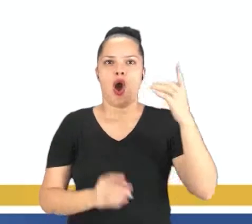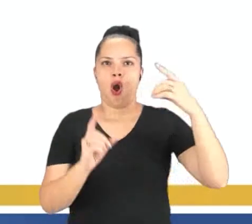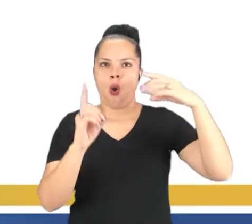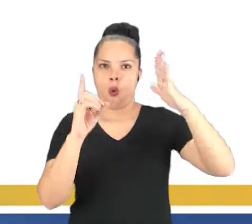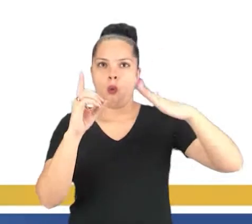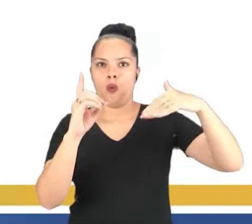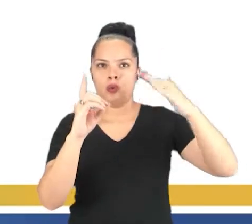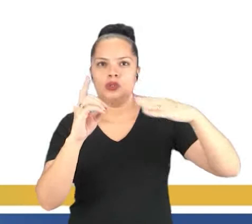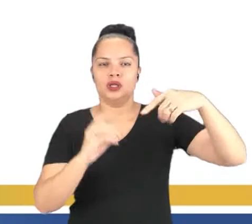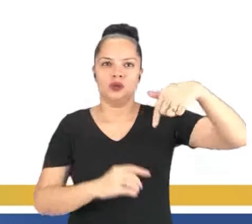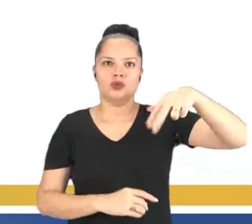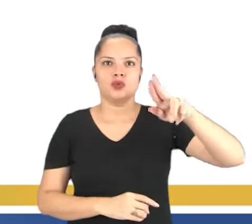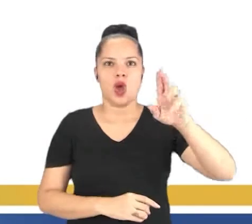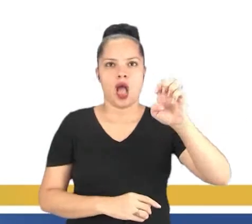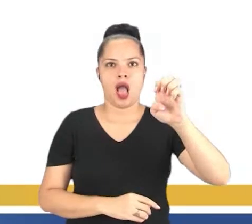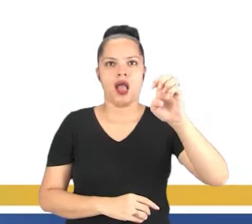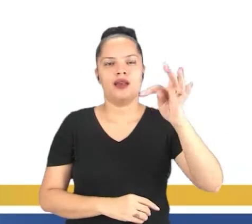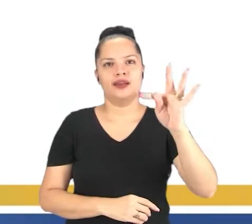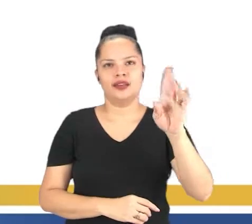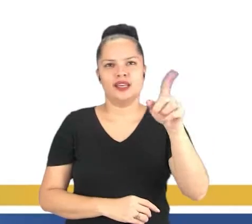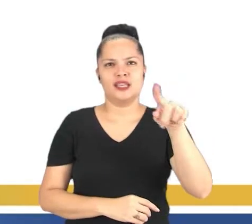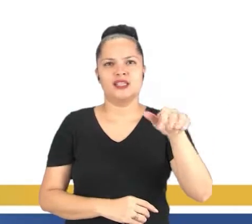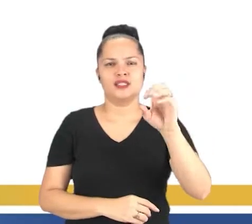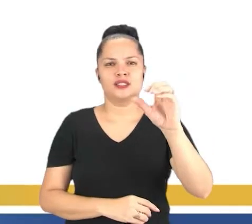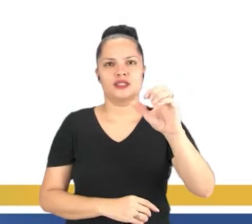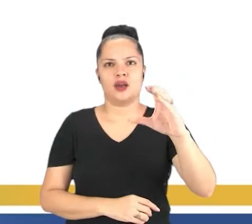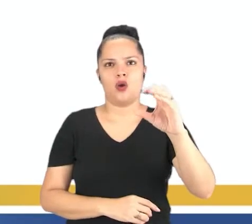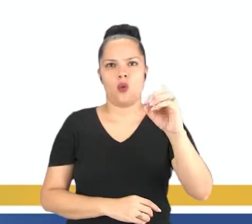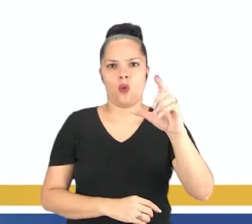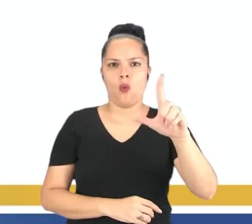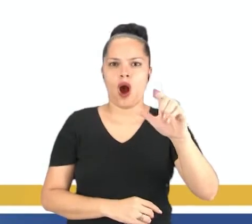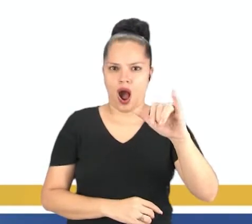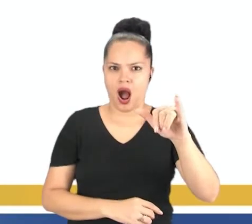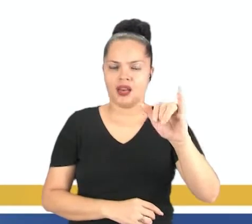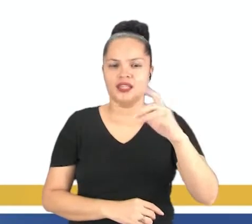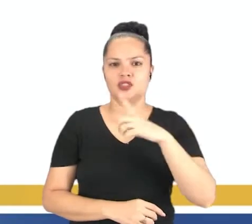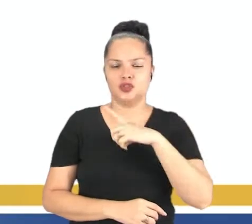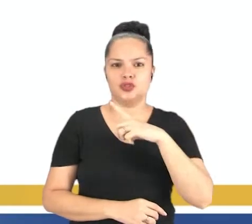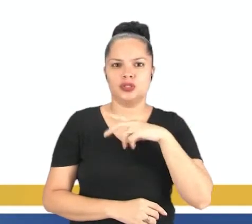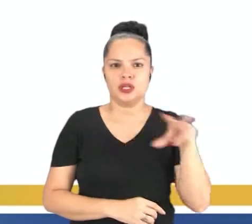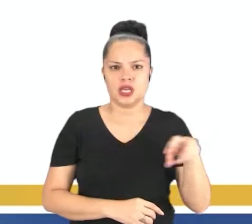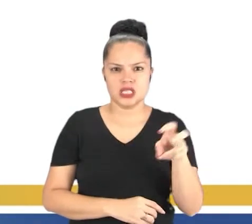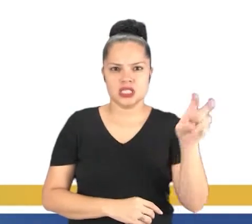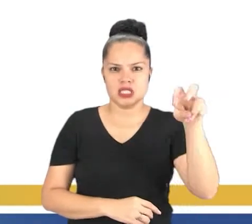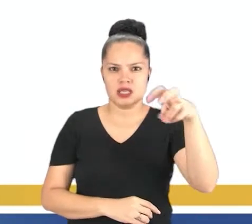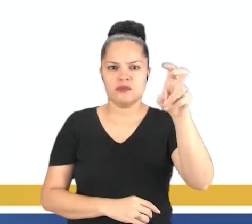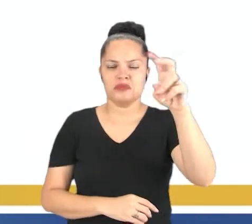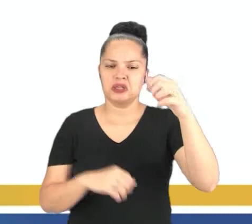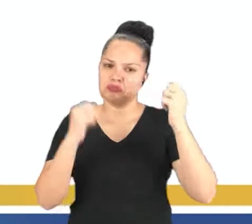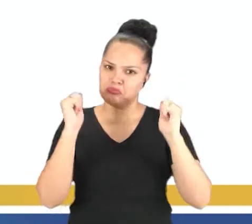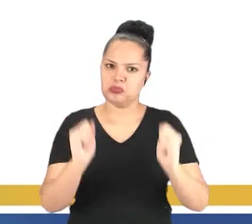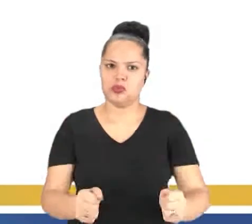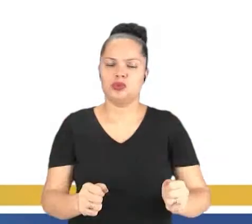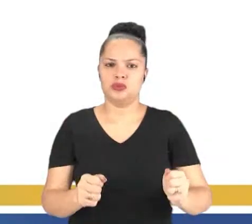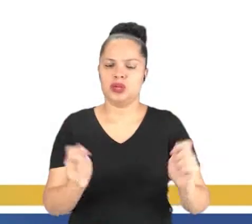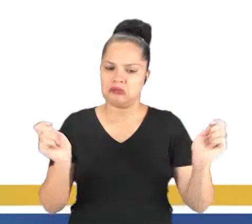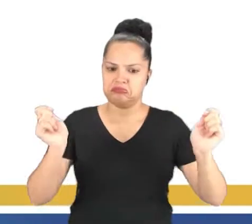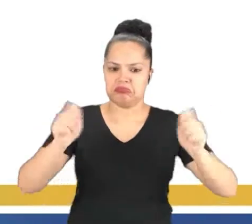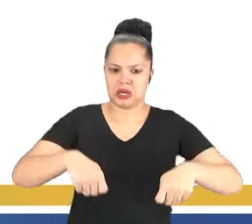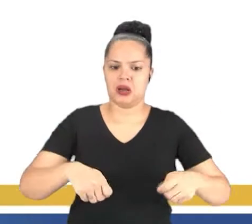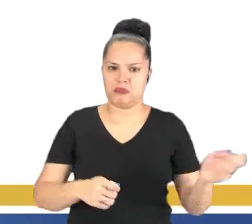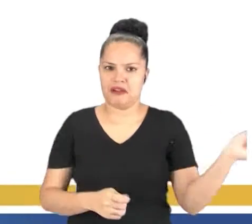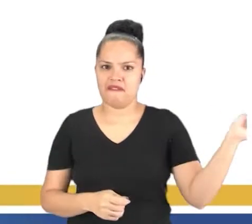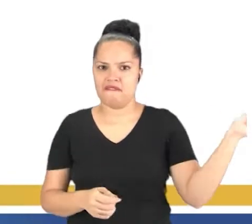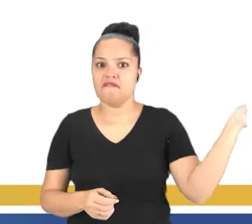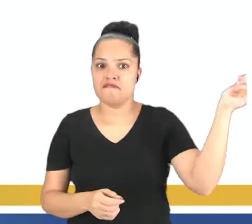que o Deus quer te dar o quatro a serpente emplumada o pássaro serpente estava para retornar com isso eles